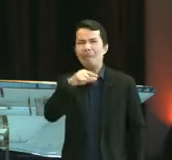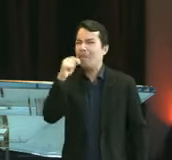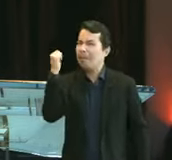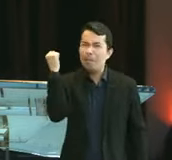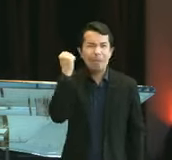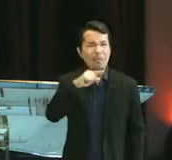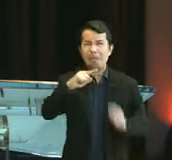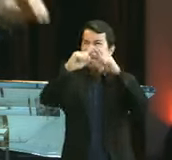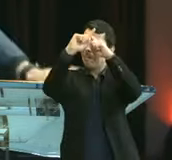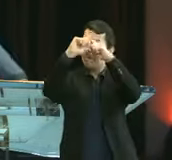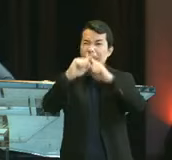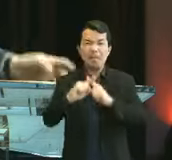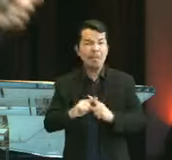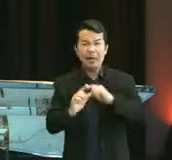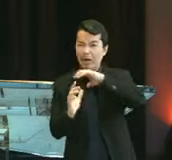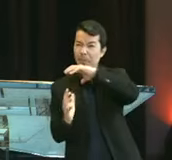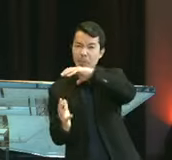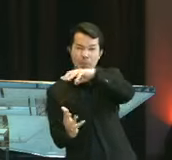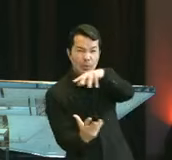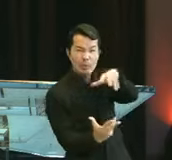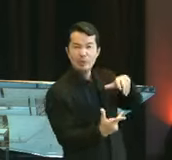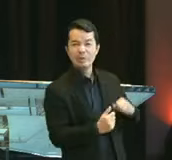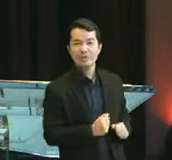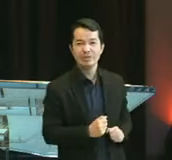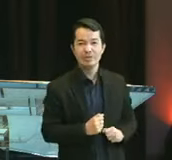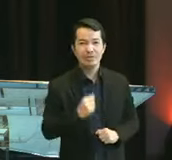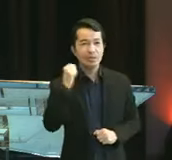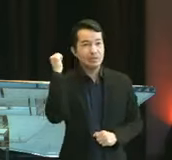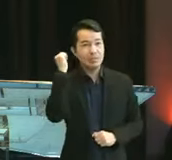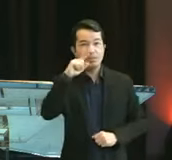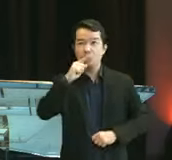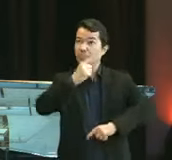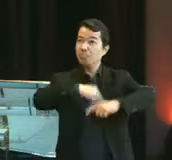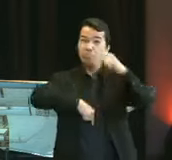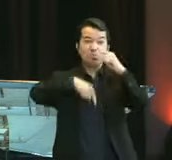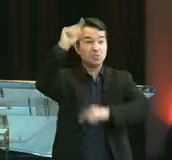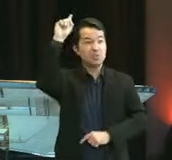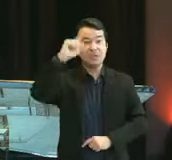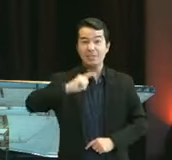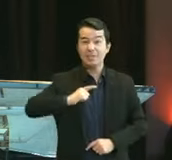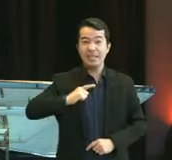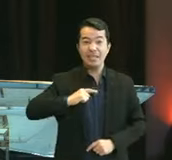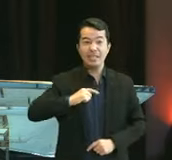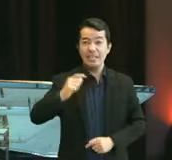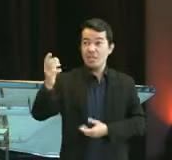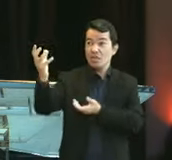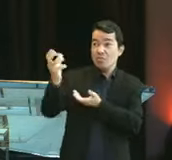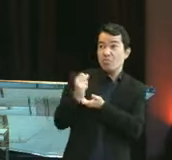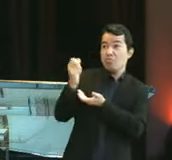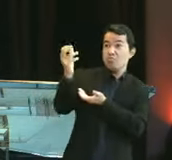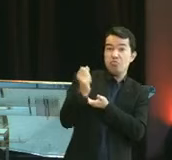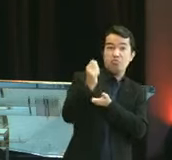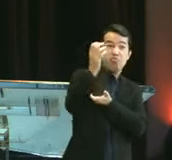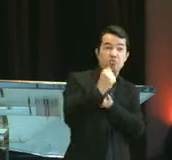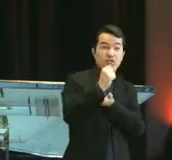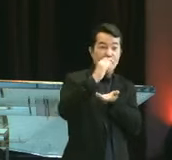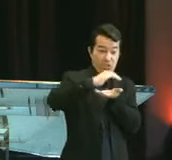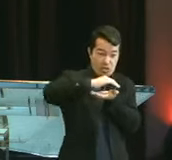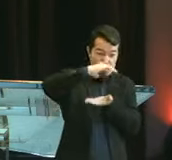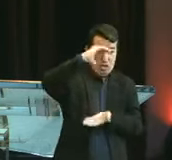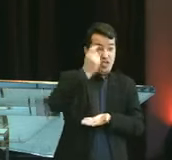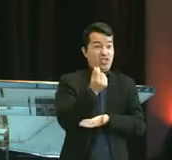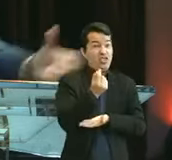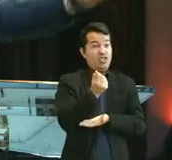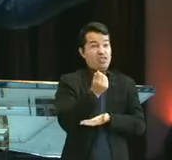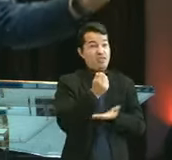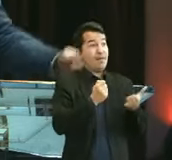campeão mundial. E com os prêmios ele pôs telhado em 67 igrejas.